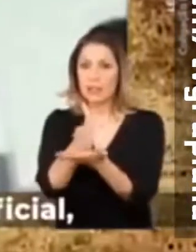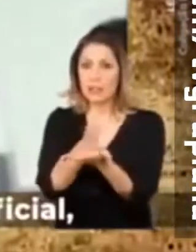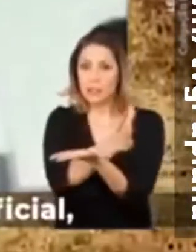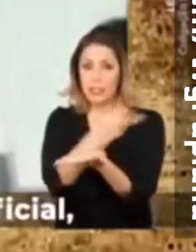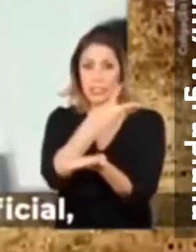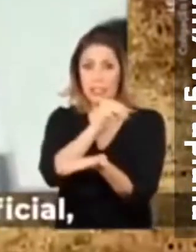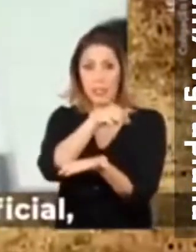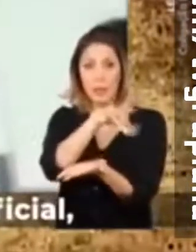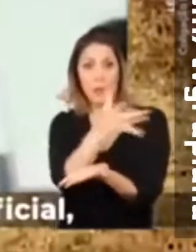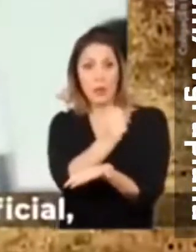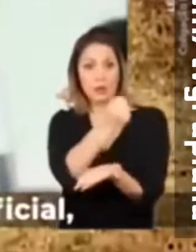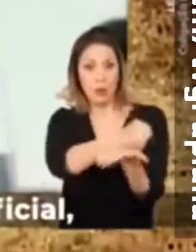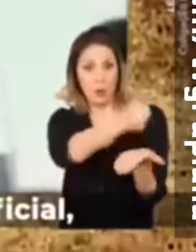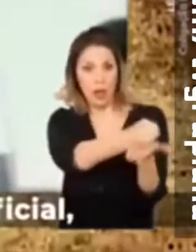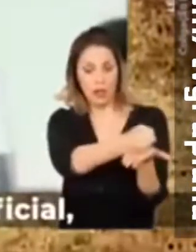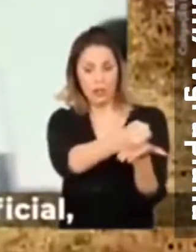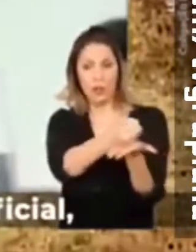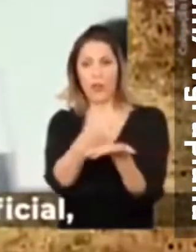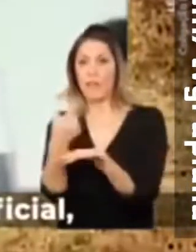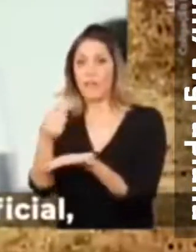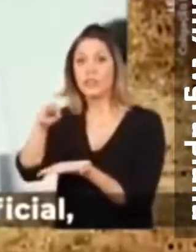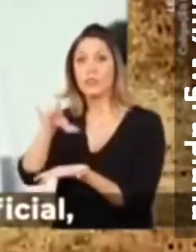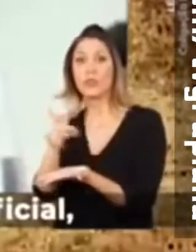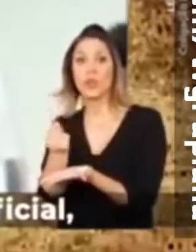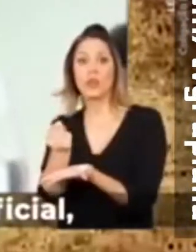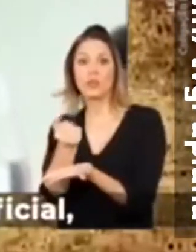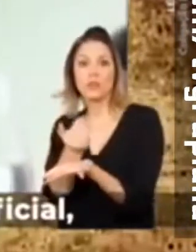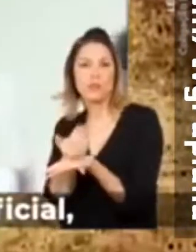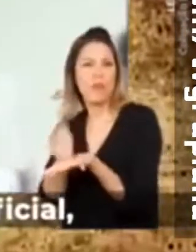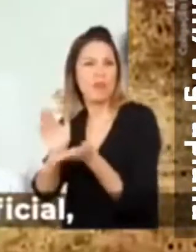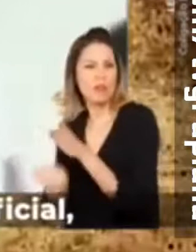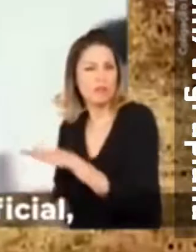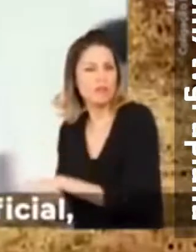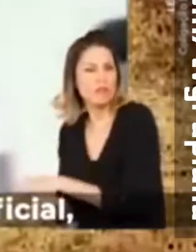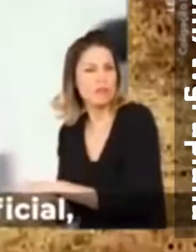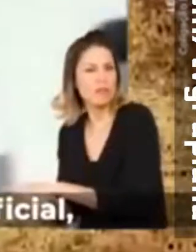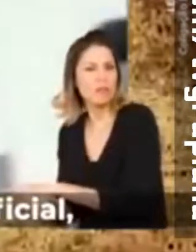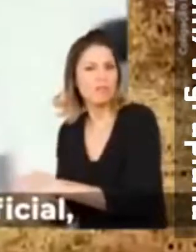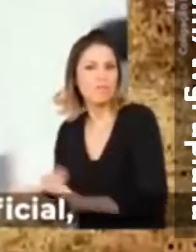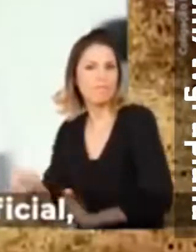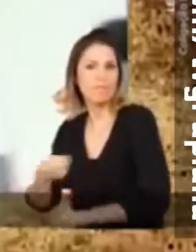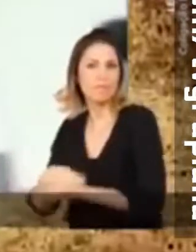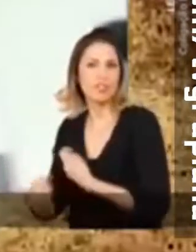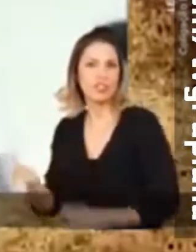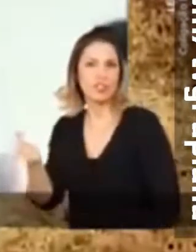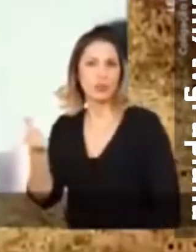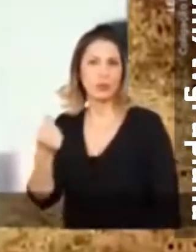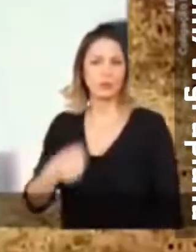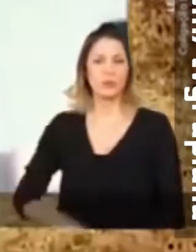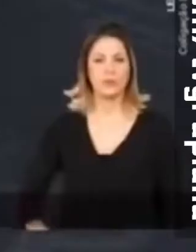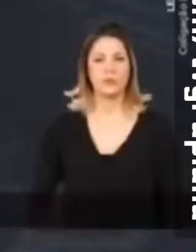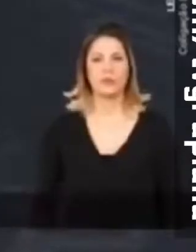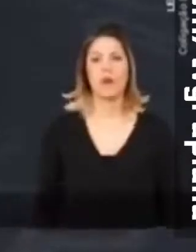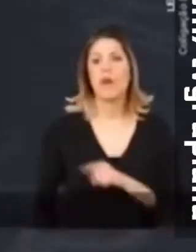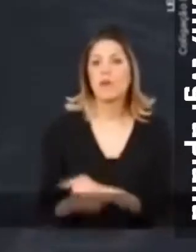campanha, foi 30 em contrato e 20 milhões de reais não oficial, por fora, em